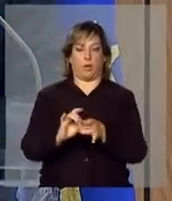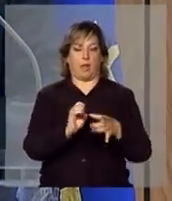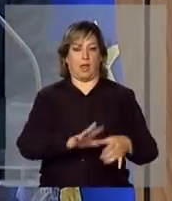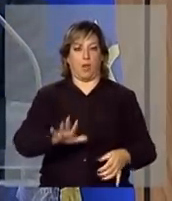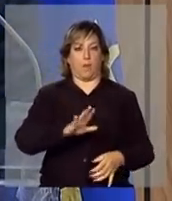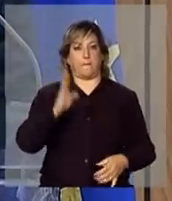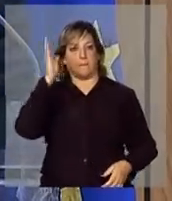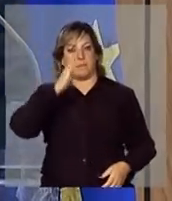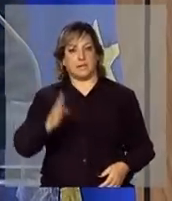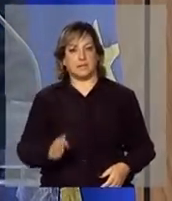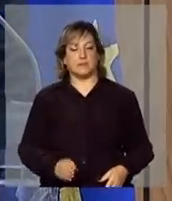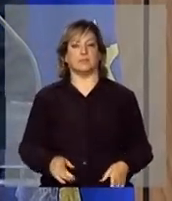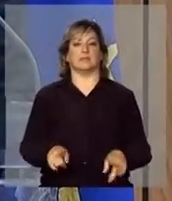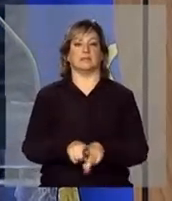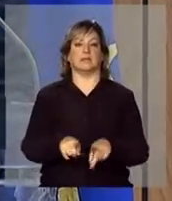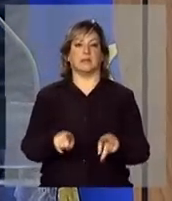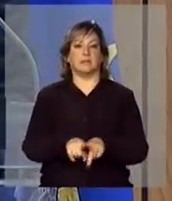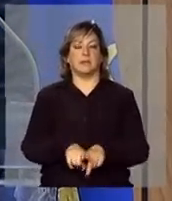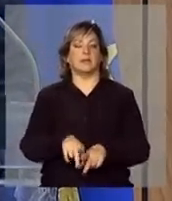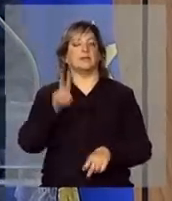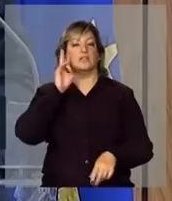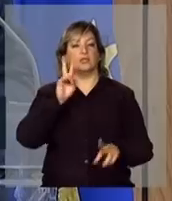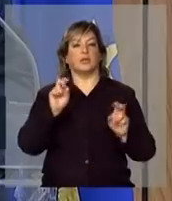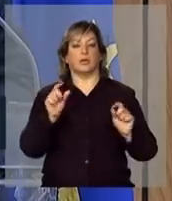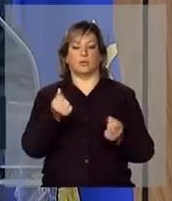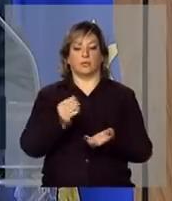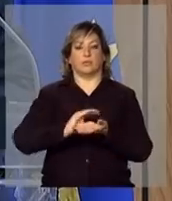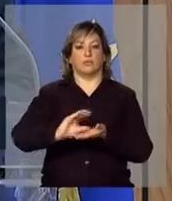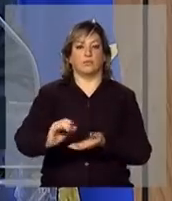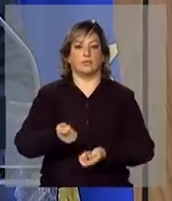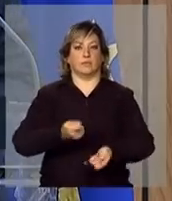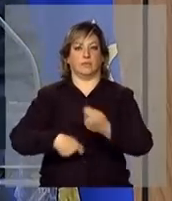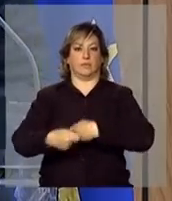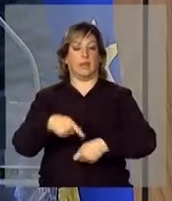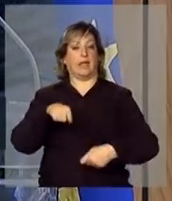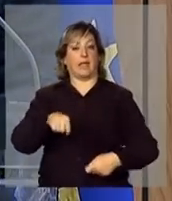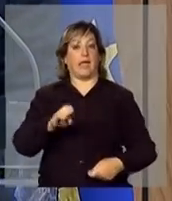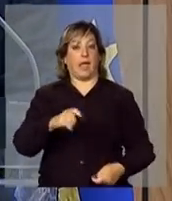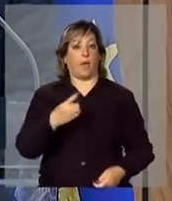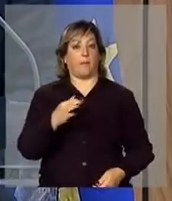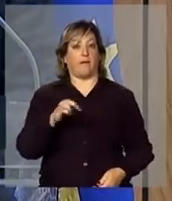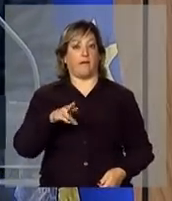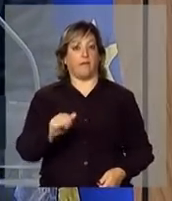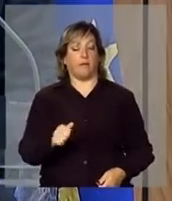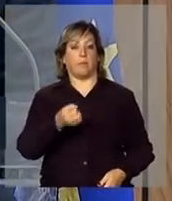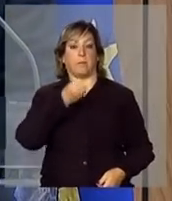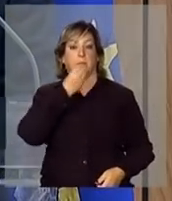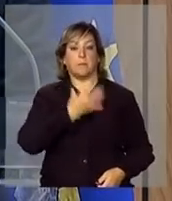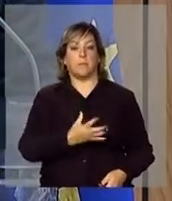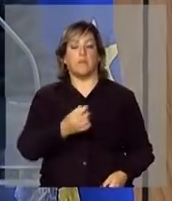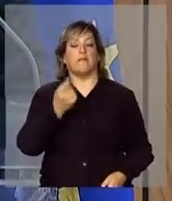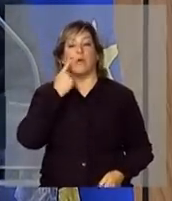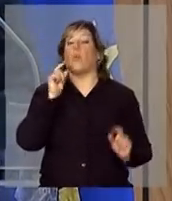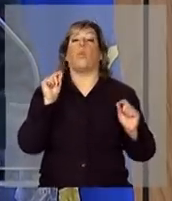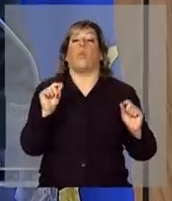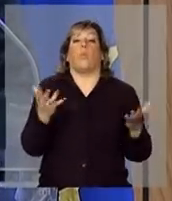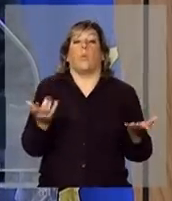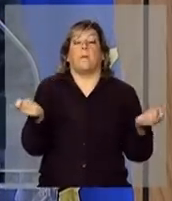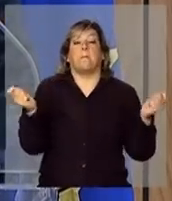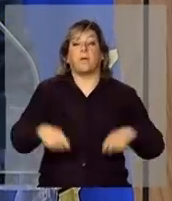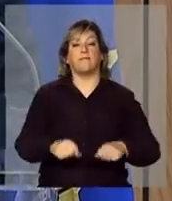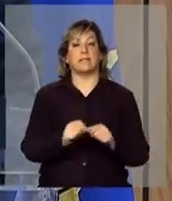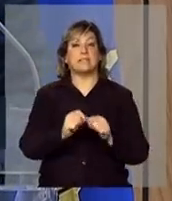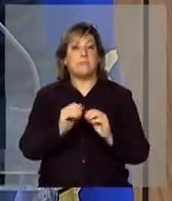Brasil, nomeadamente em termos de investimento. É uma forma pragmática de vermos o que é que podemos fazer